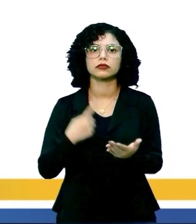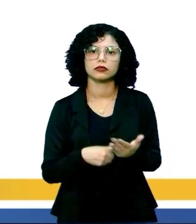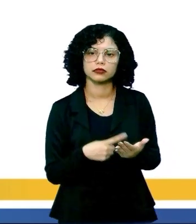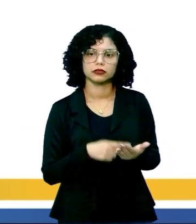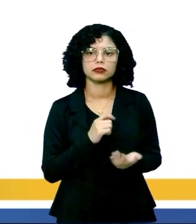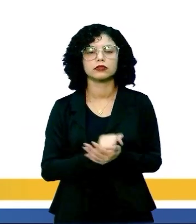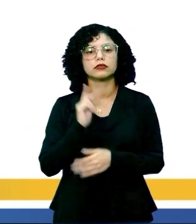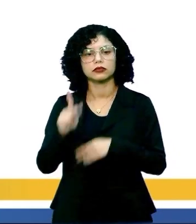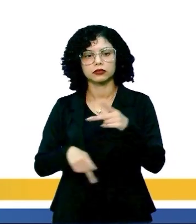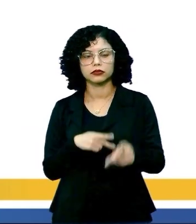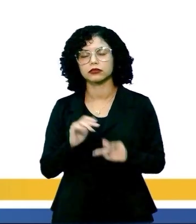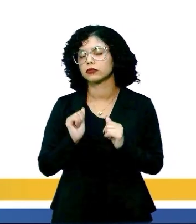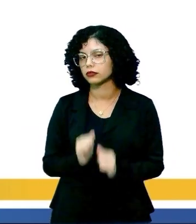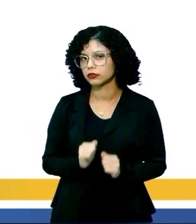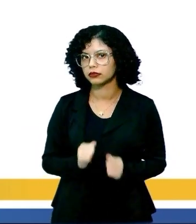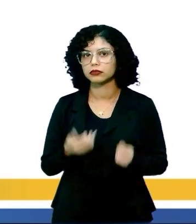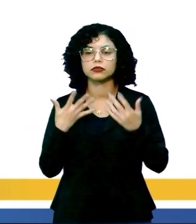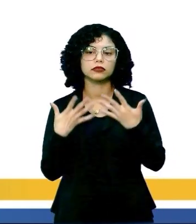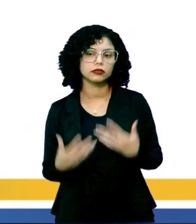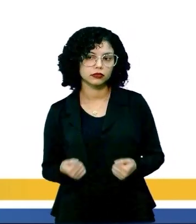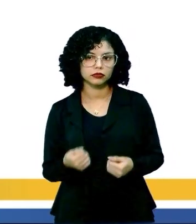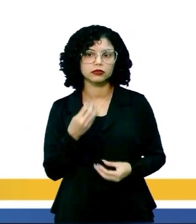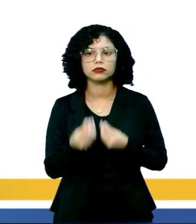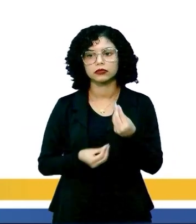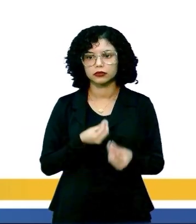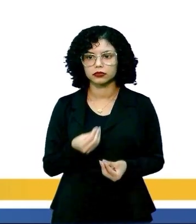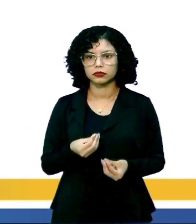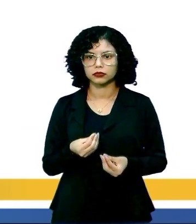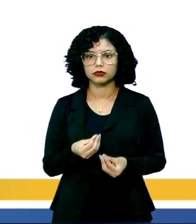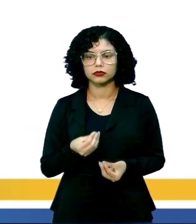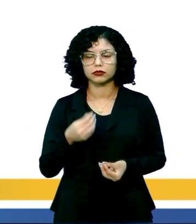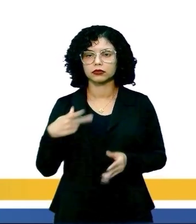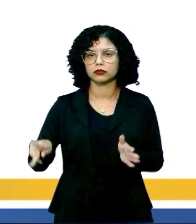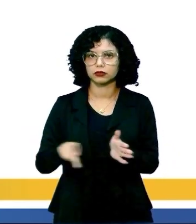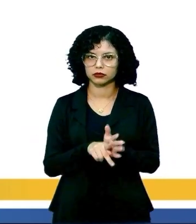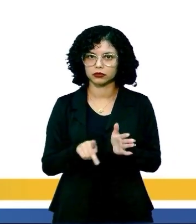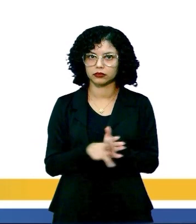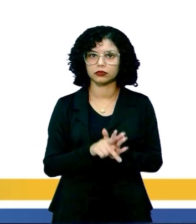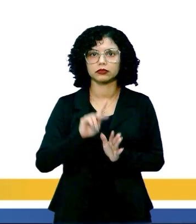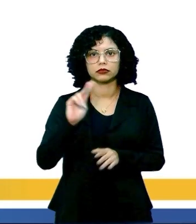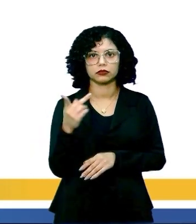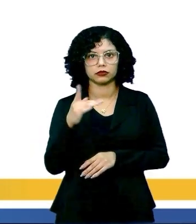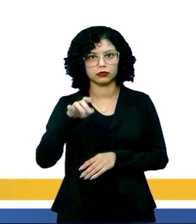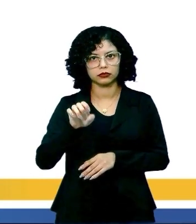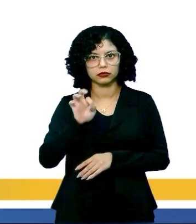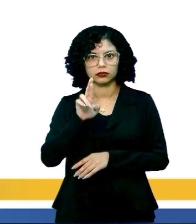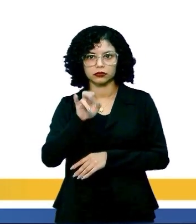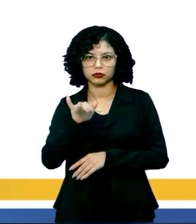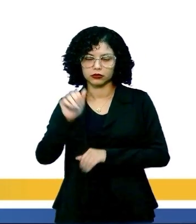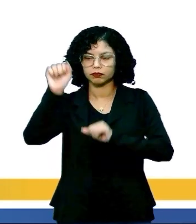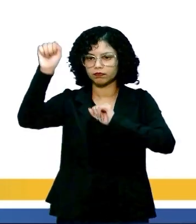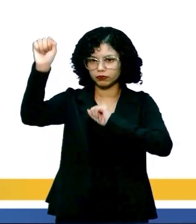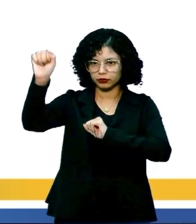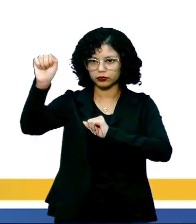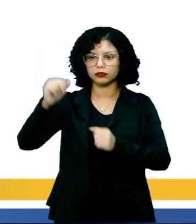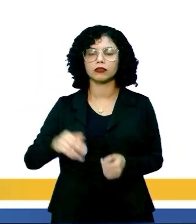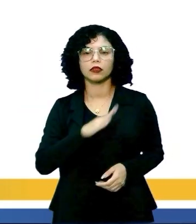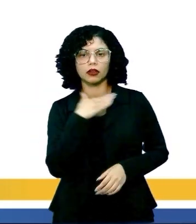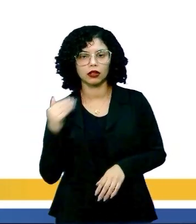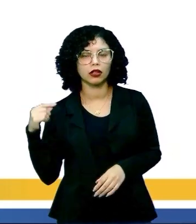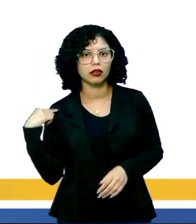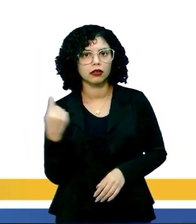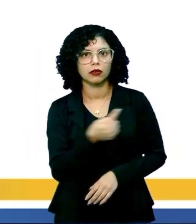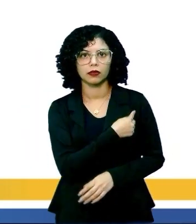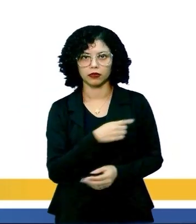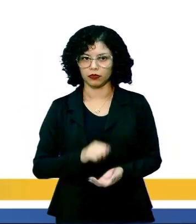que a população pudesse aceitá-lo como seu herói. Basicamente para dizer assim, olha aí, ele morreu, né, para que